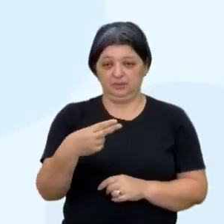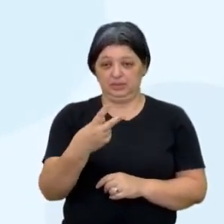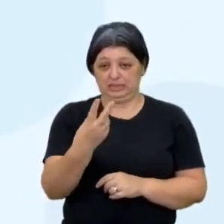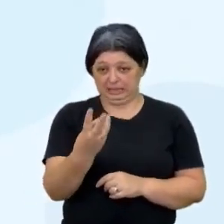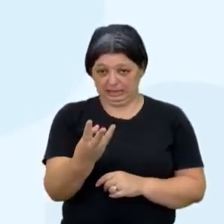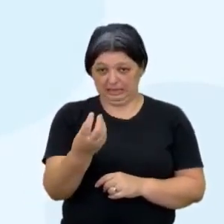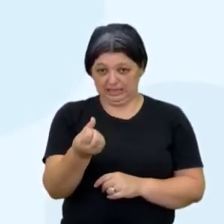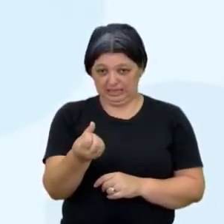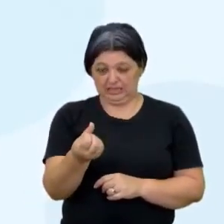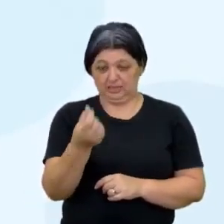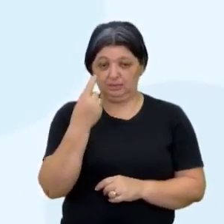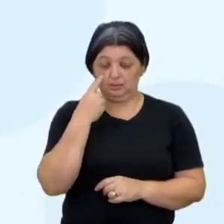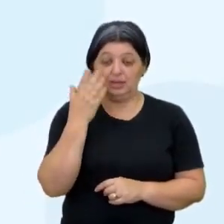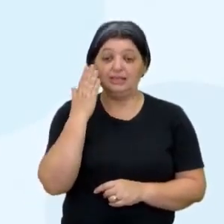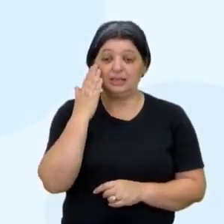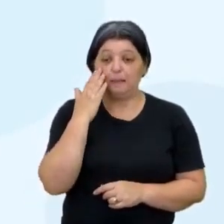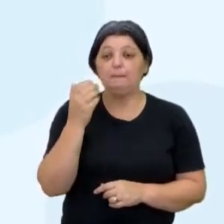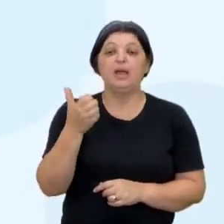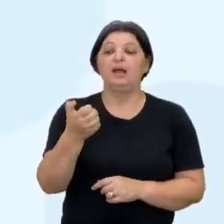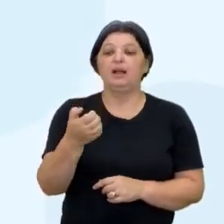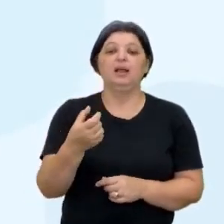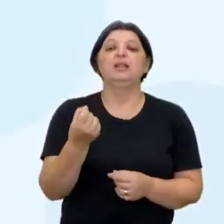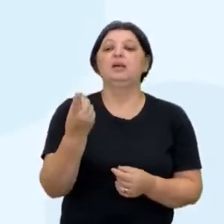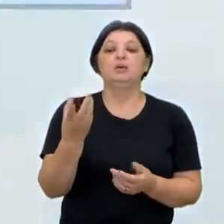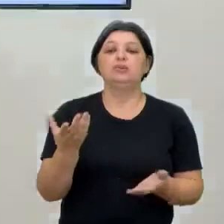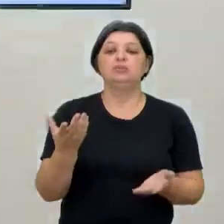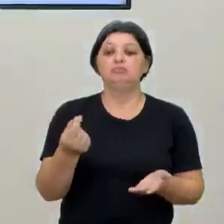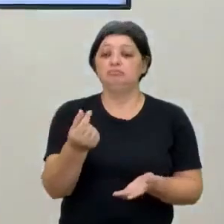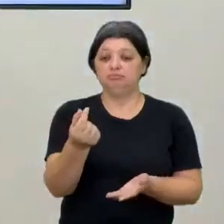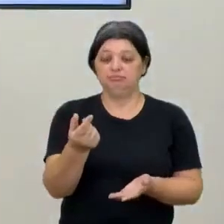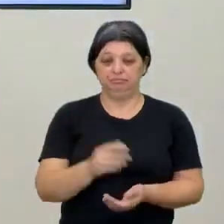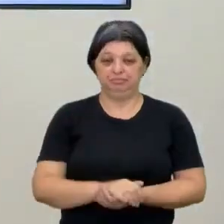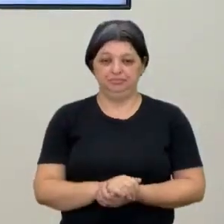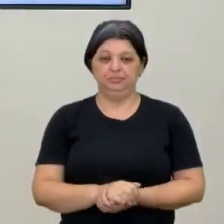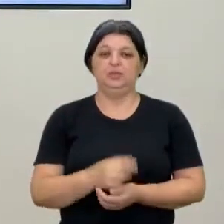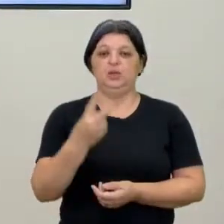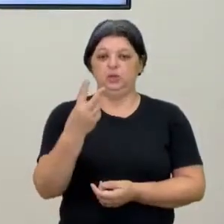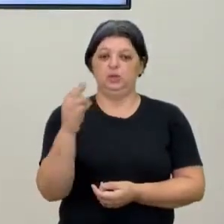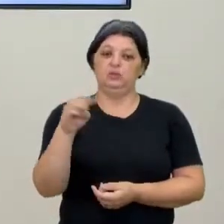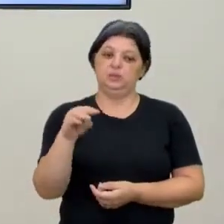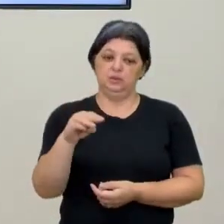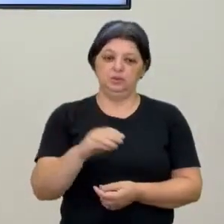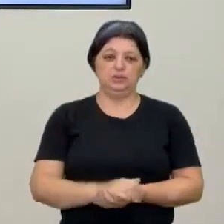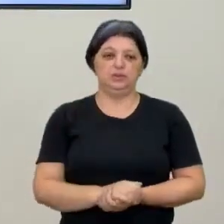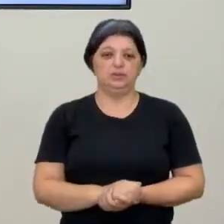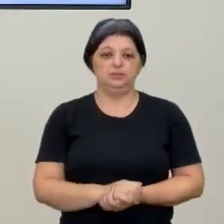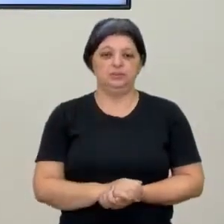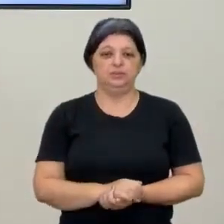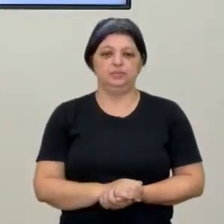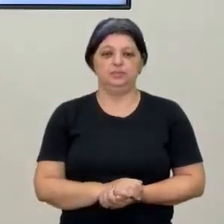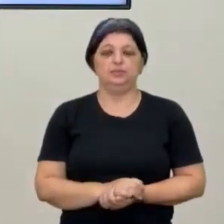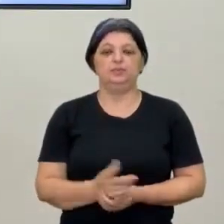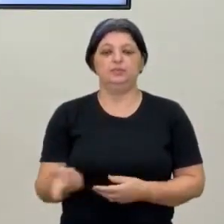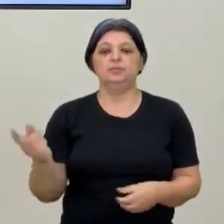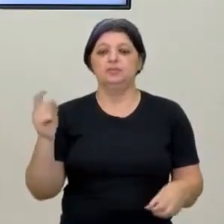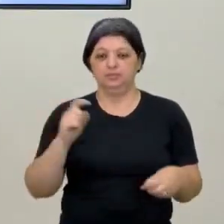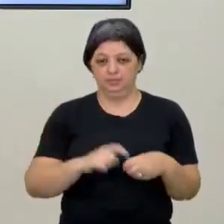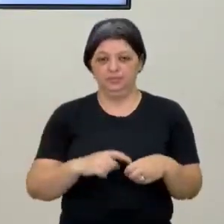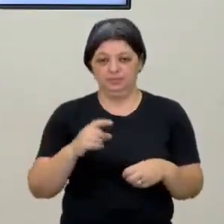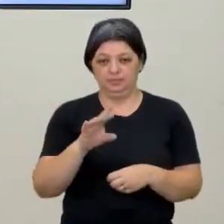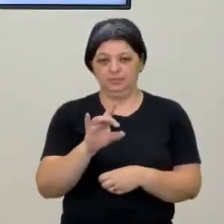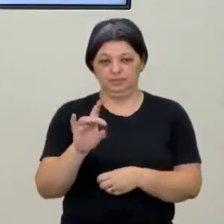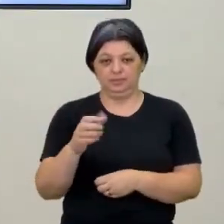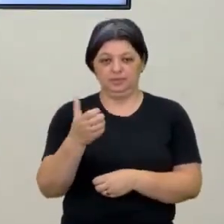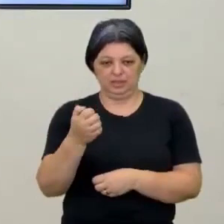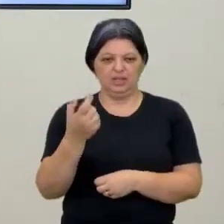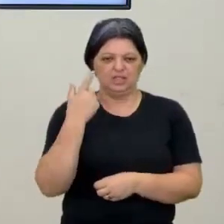quero saber quanto custa cada caneta. Agora vocês vão ter mais 2 minutinhos para você dizer quanto custa cada caneta. Tem gente aqui